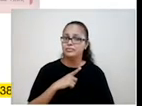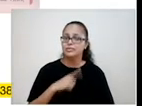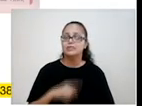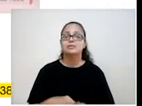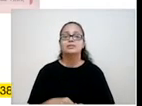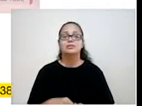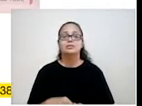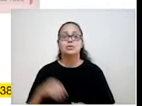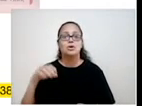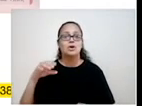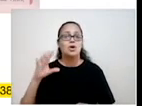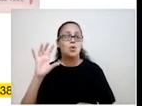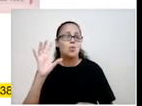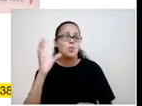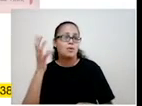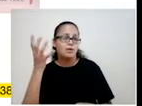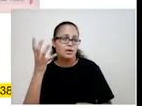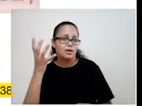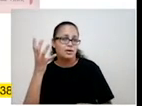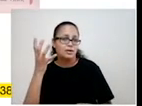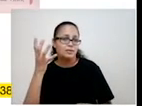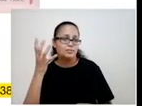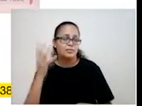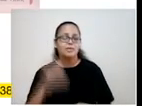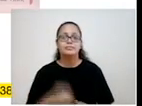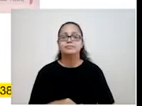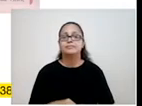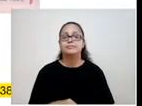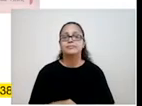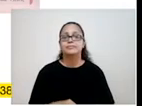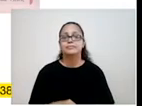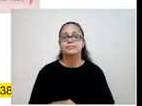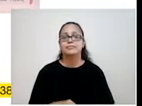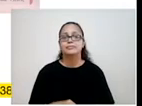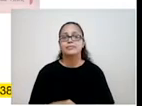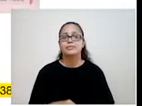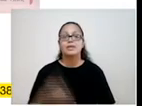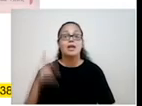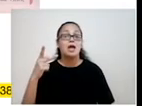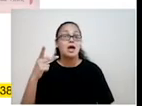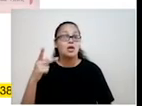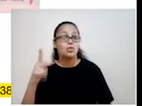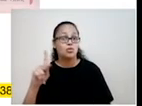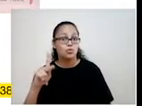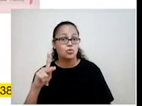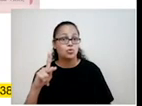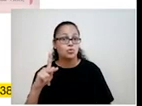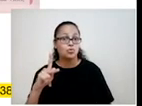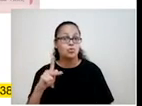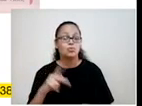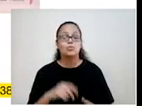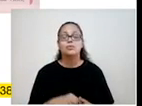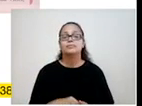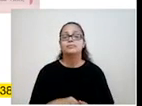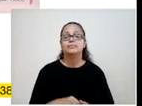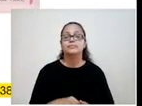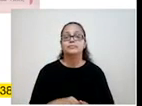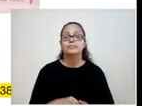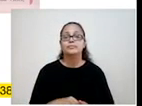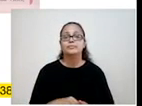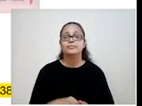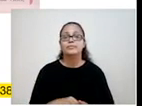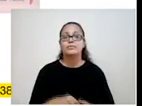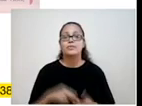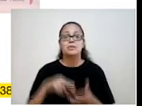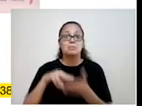do clima e das condições materiais do Renascimento, a sua obra é considerada tão marcante e